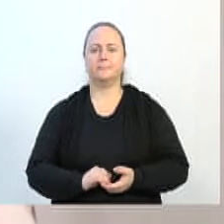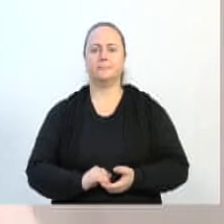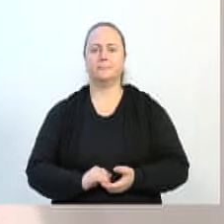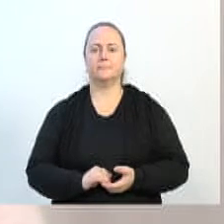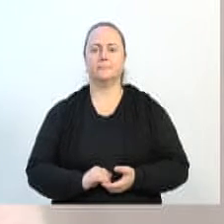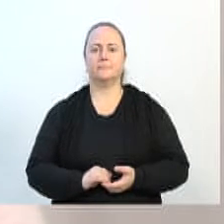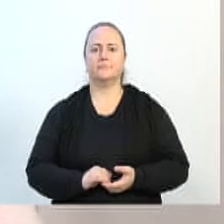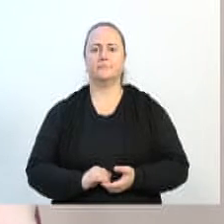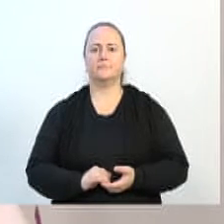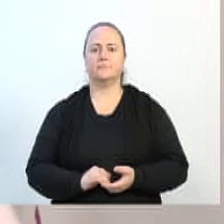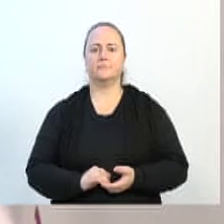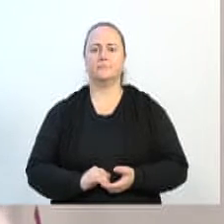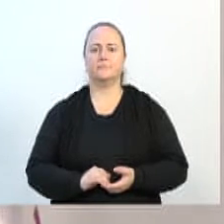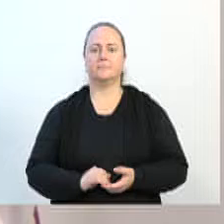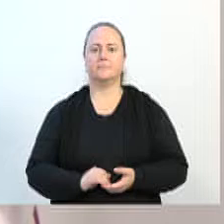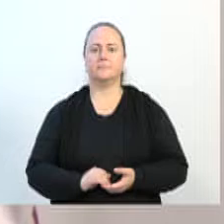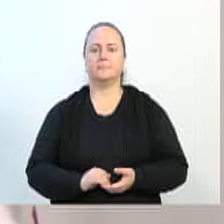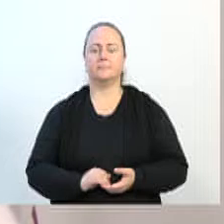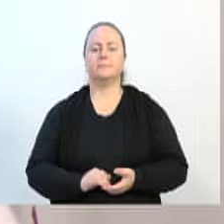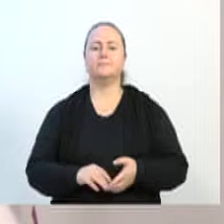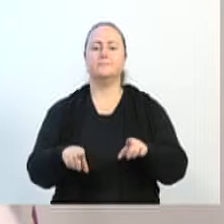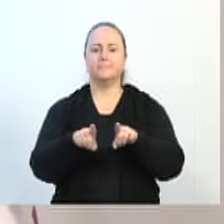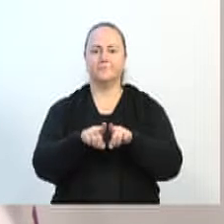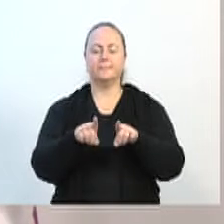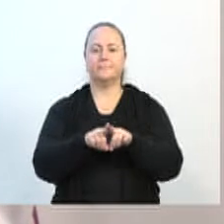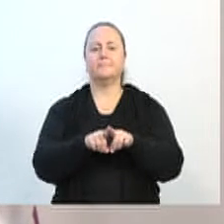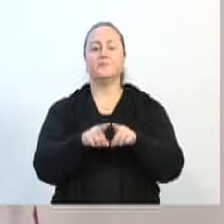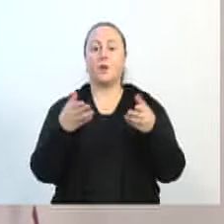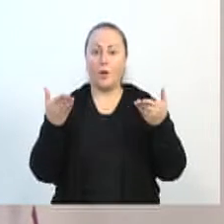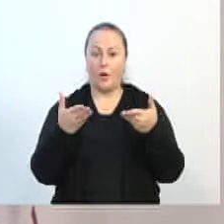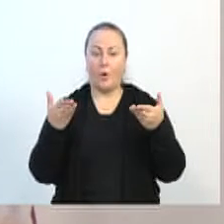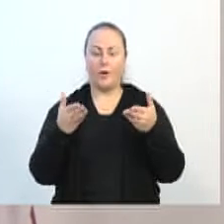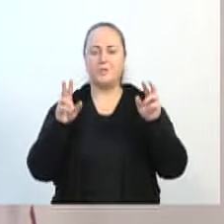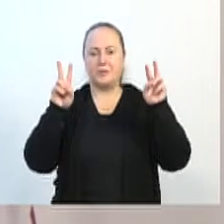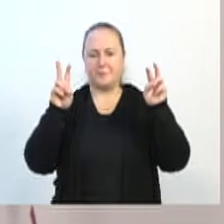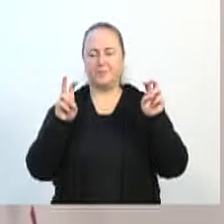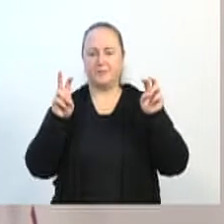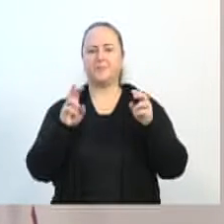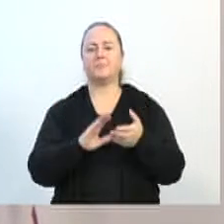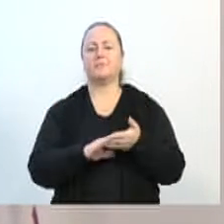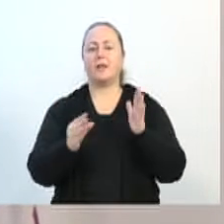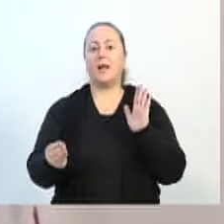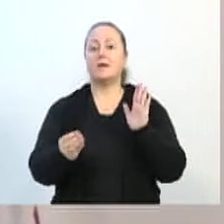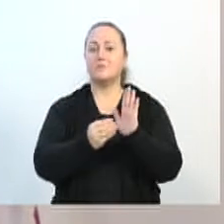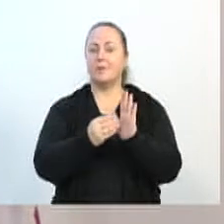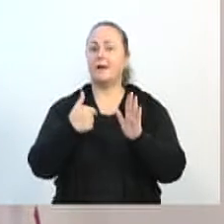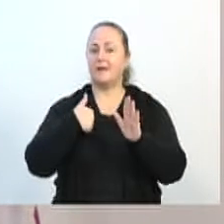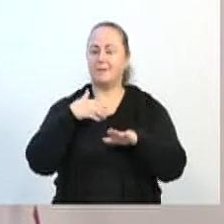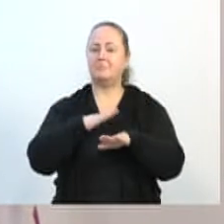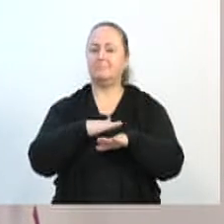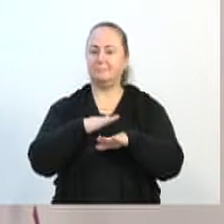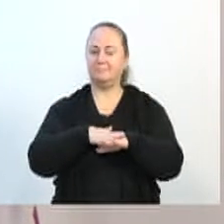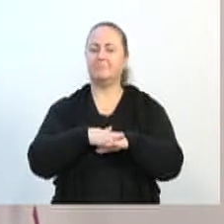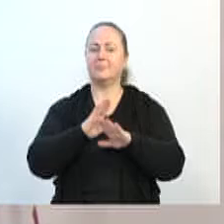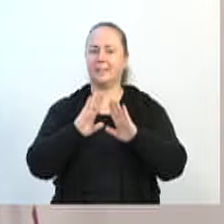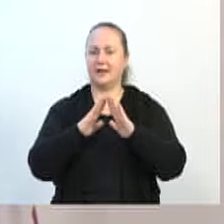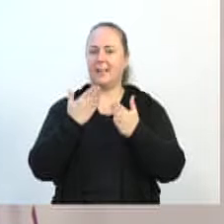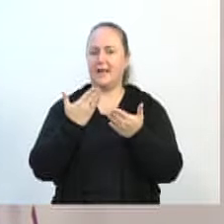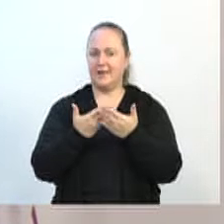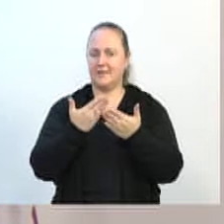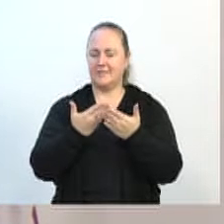Também outro assunto que eu gostaria de abordar é uma indicação de minha autoria que foi atendida, que a Escola